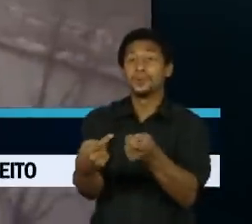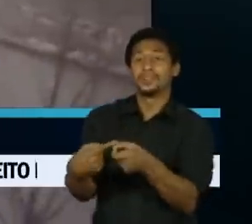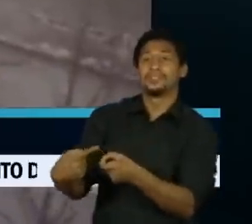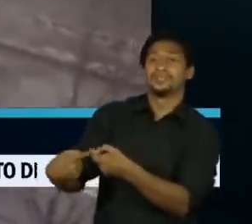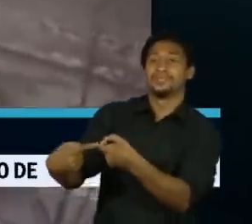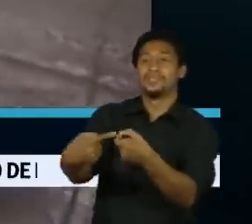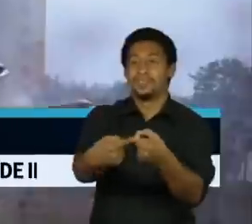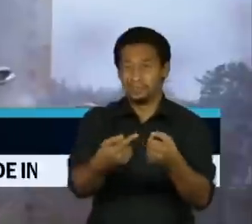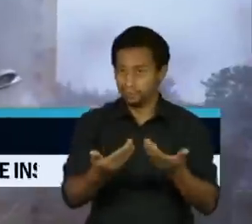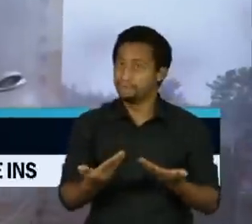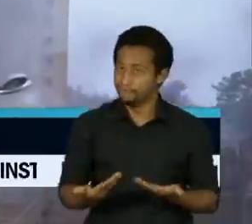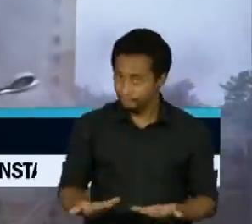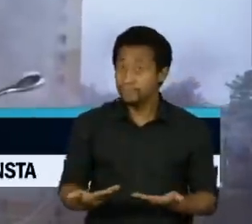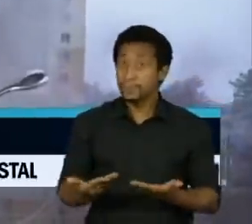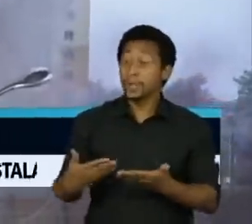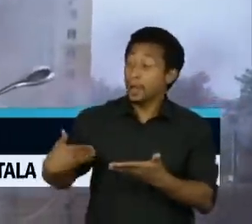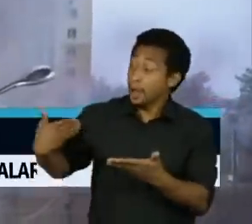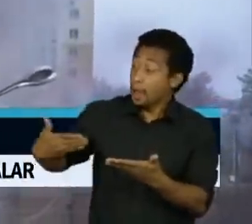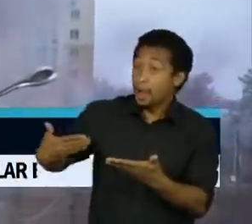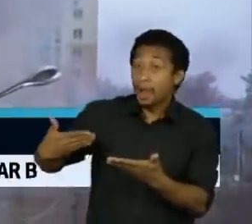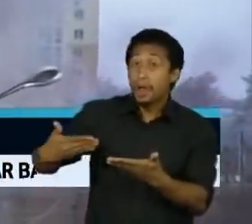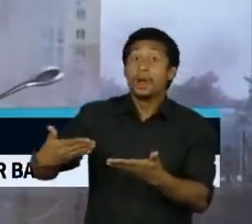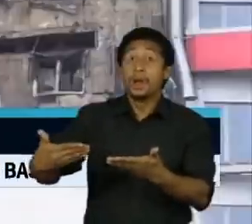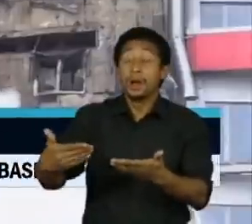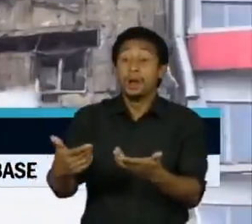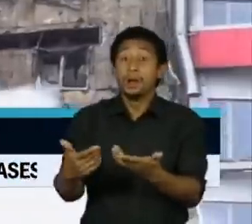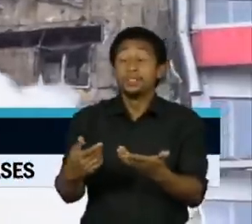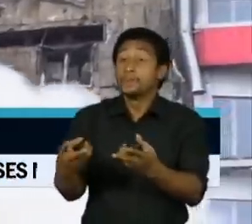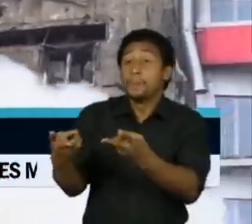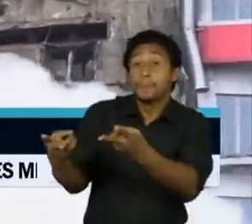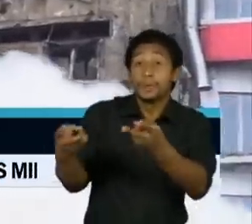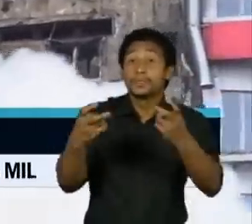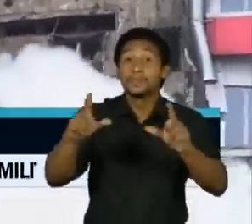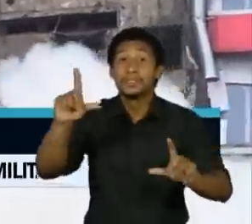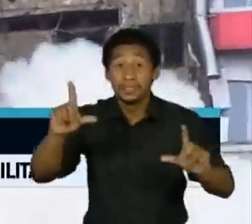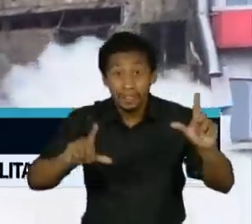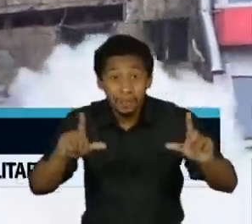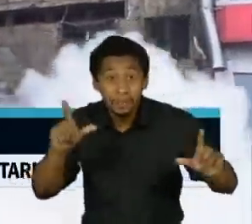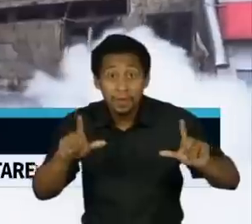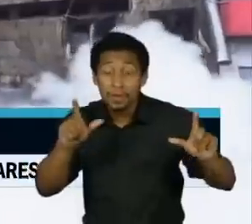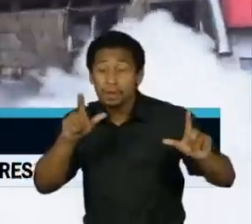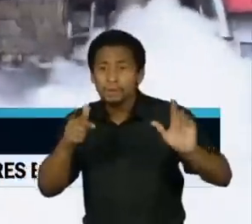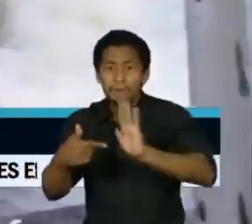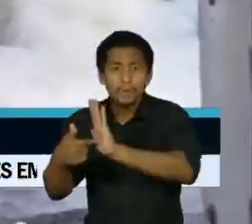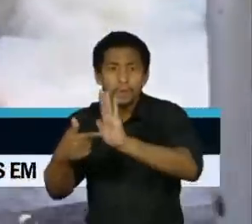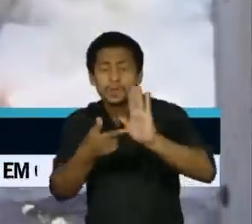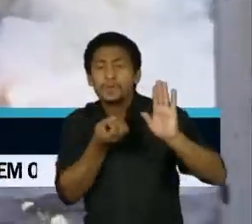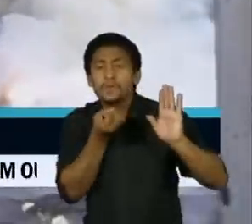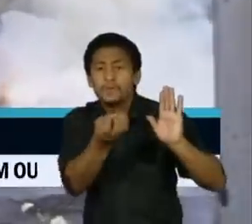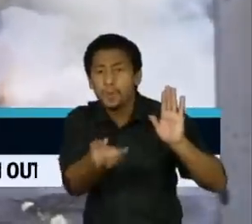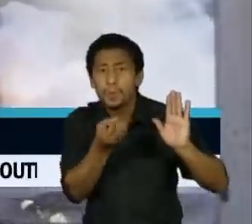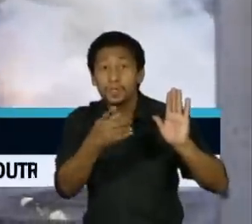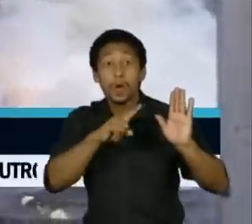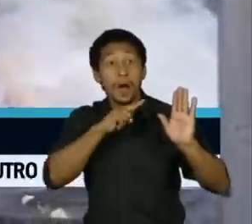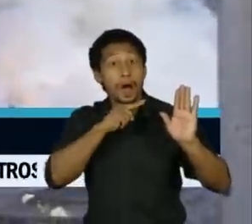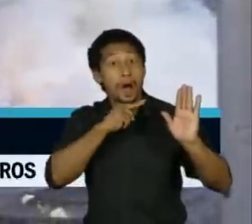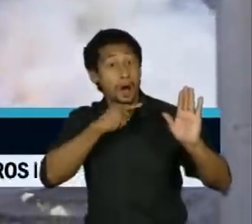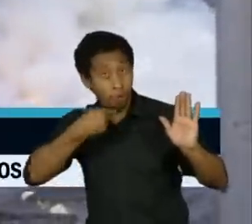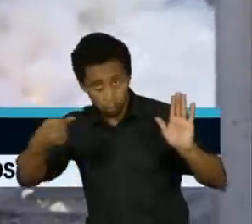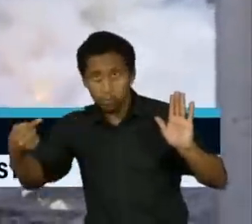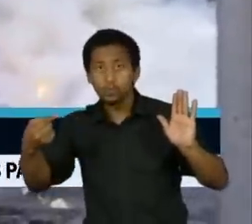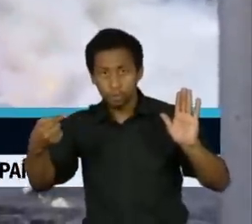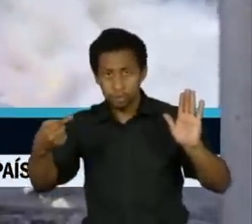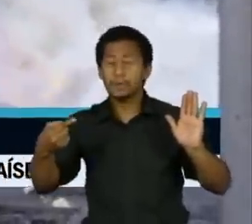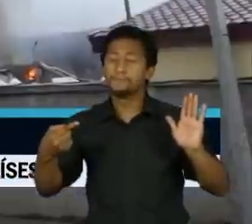de atualização desse conflito, as notícias que a gente tem do campo de batalha é que a Rússia tem, bem ou mal, com